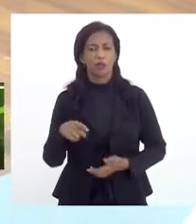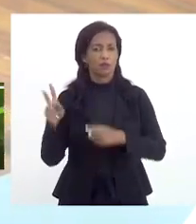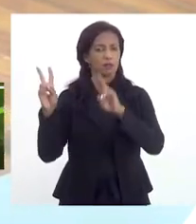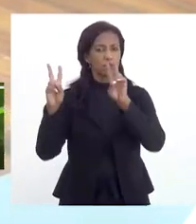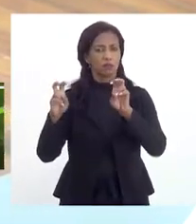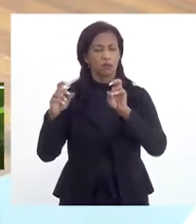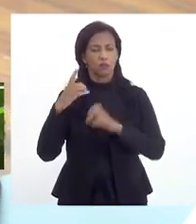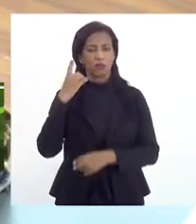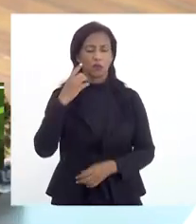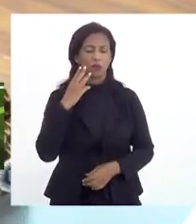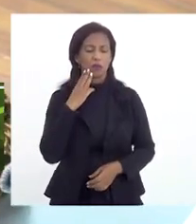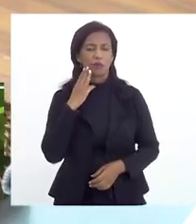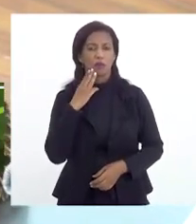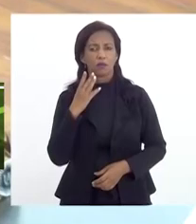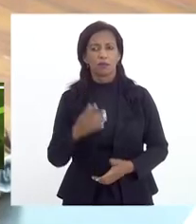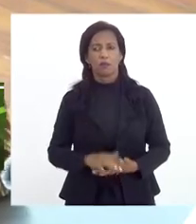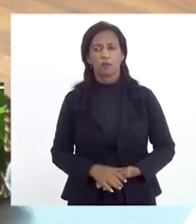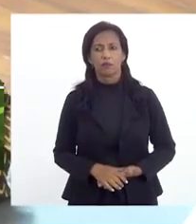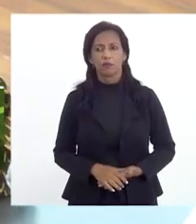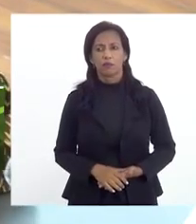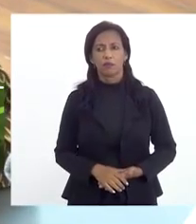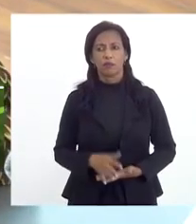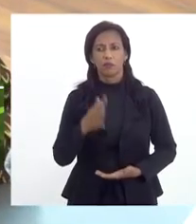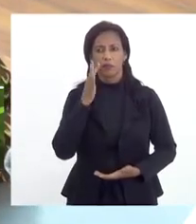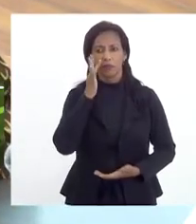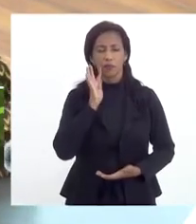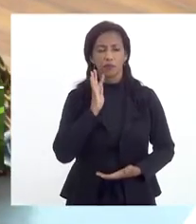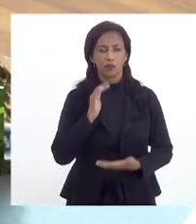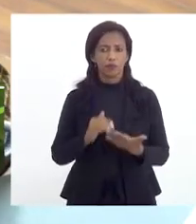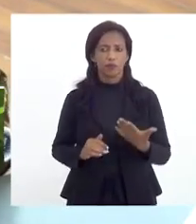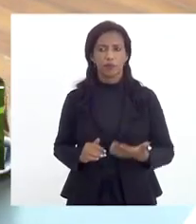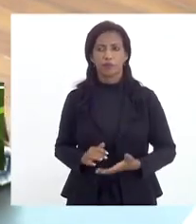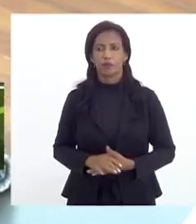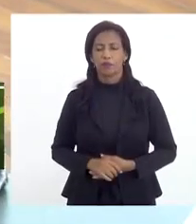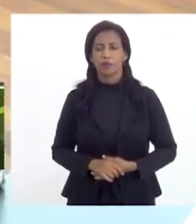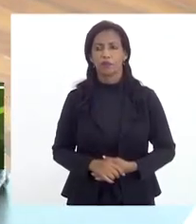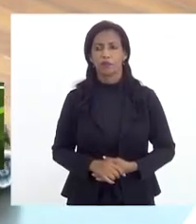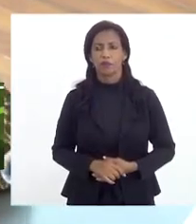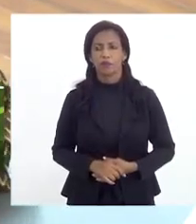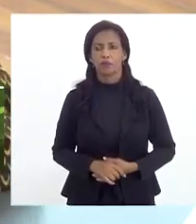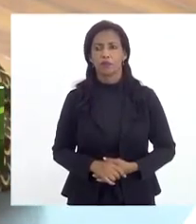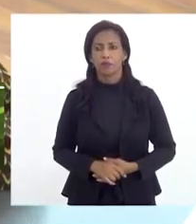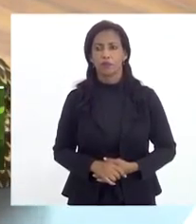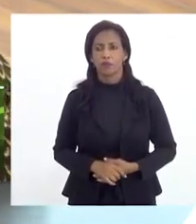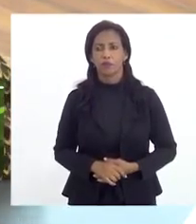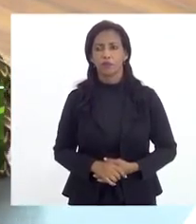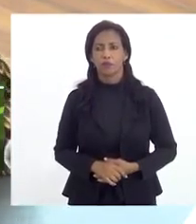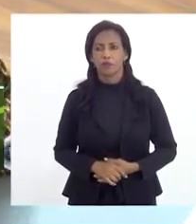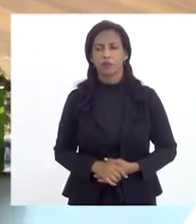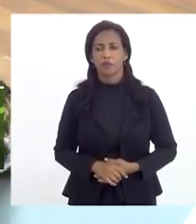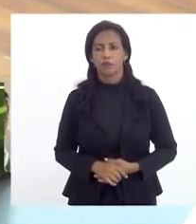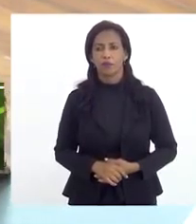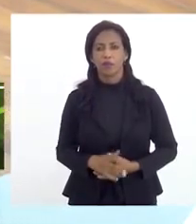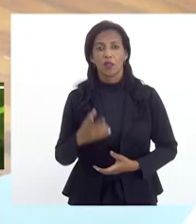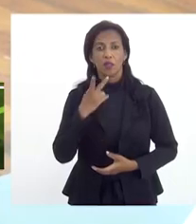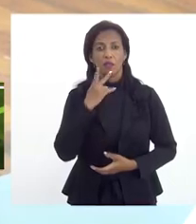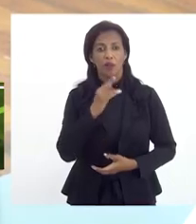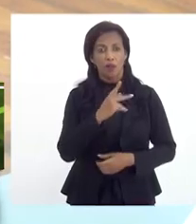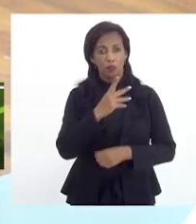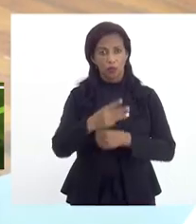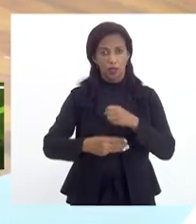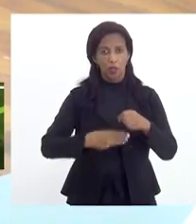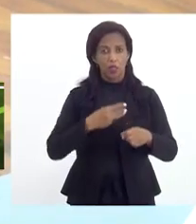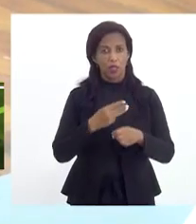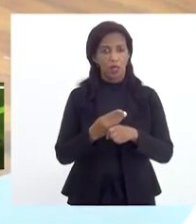tema Do deputado Valdeck Do deputado Flávio Serafini No que se refere A questão dos triênios E das compensações